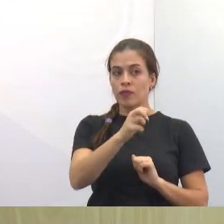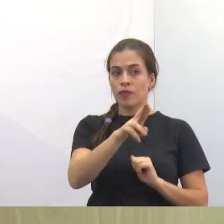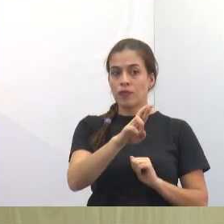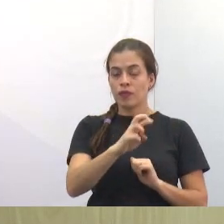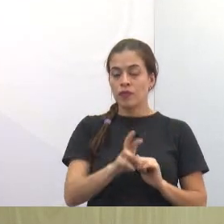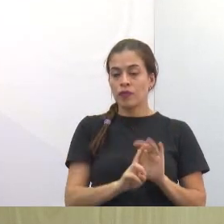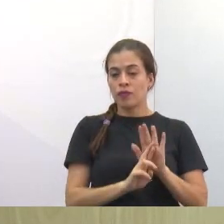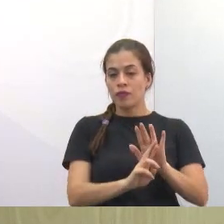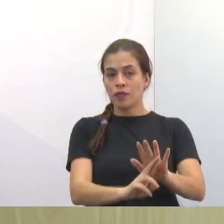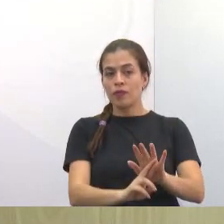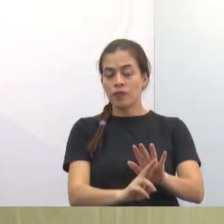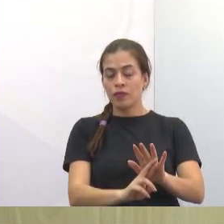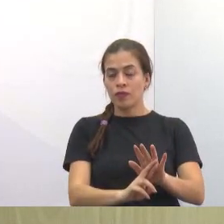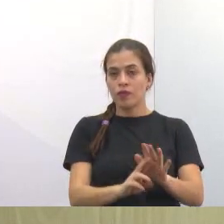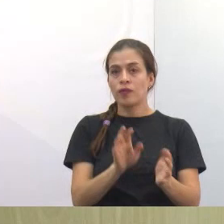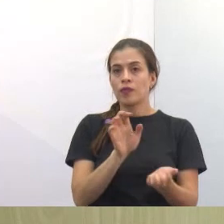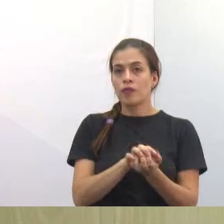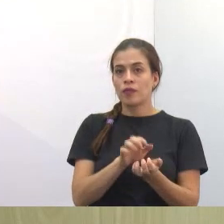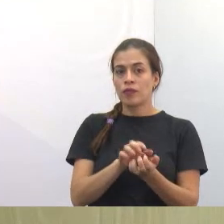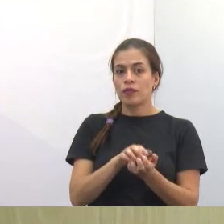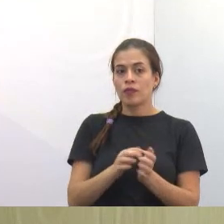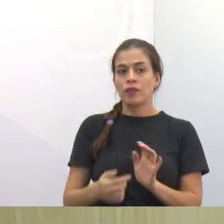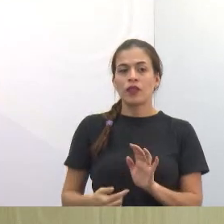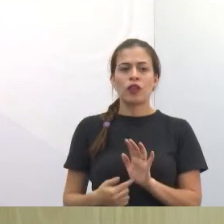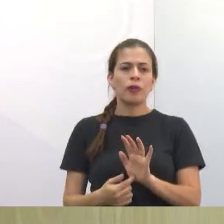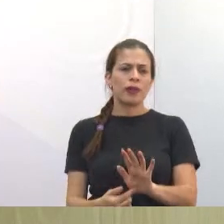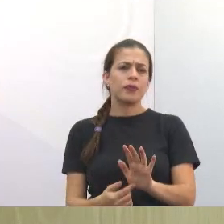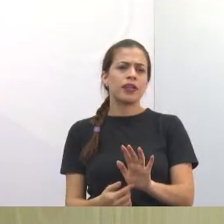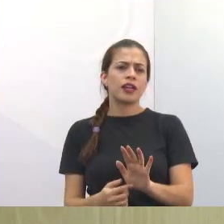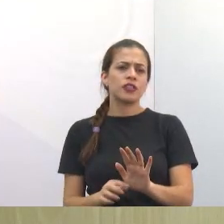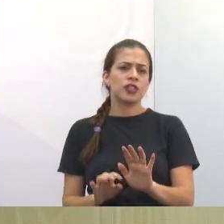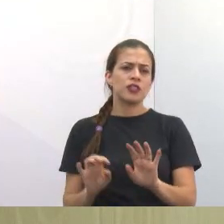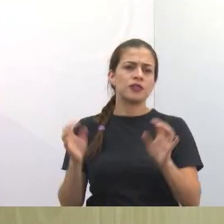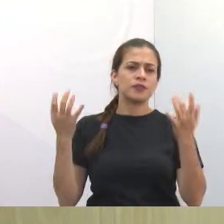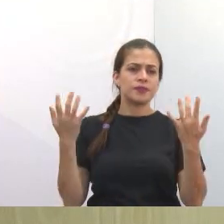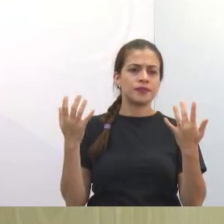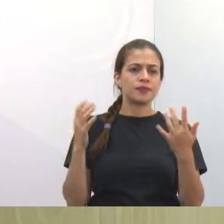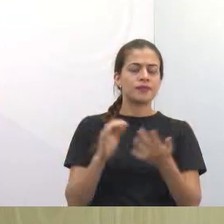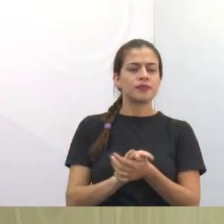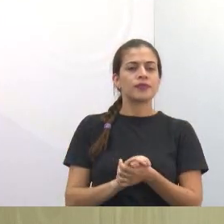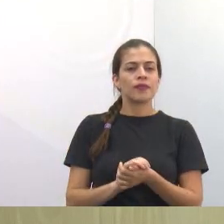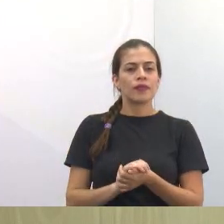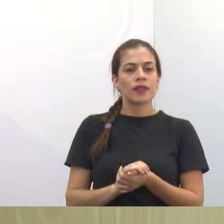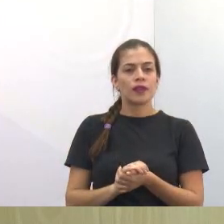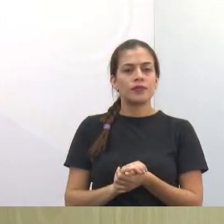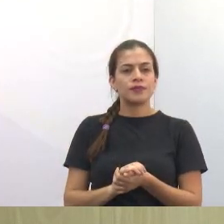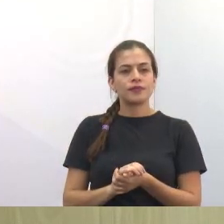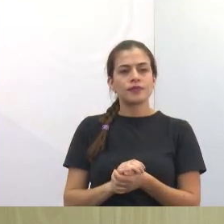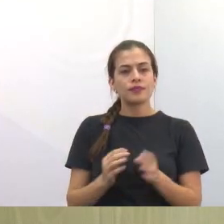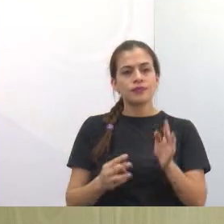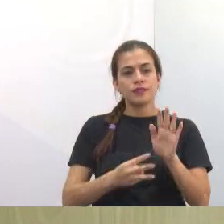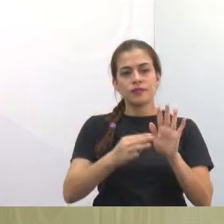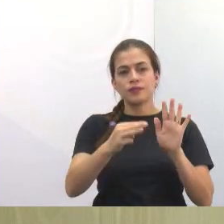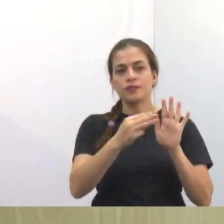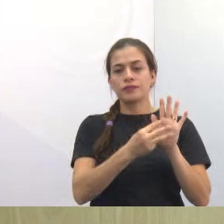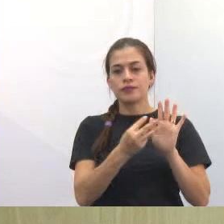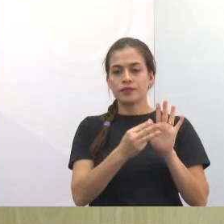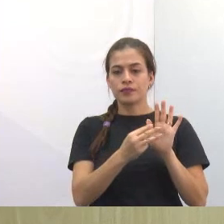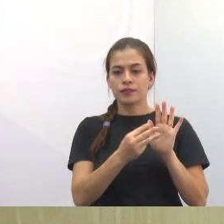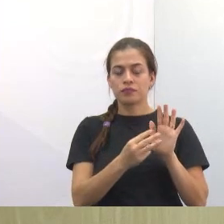representar Jacareí e conquistar o terceiro lugar no Pan-Americano realizado no Chile. Autoria Valmir do Parque Meia Lua. Moção